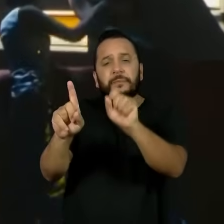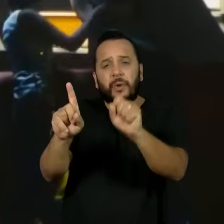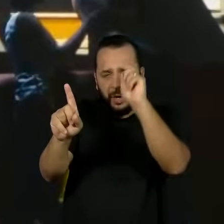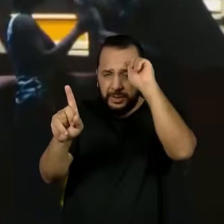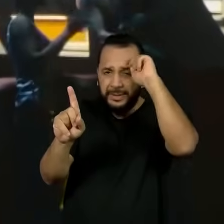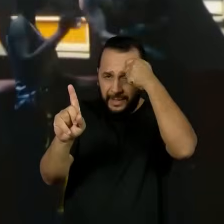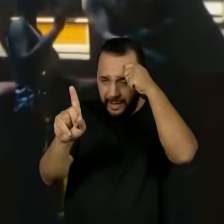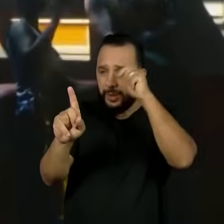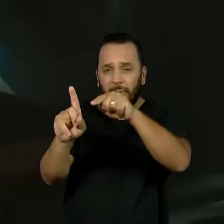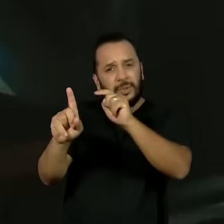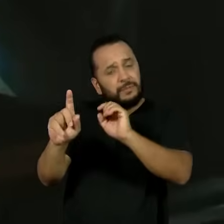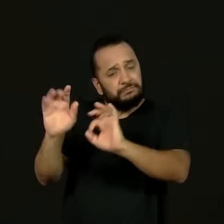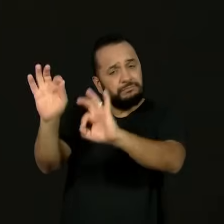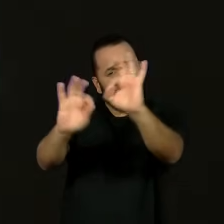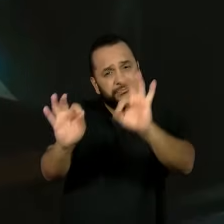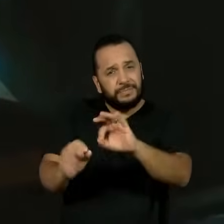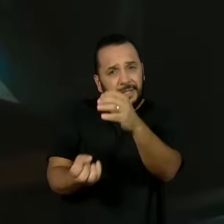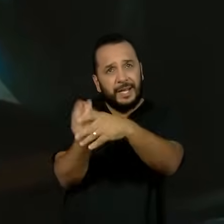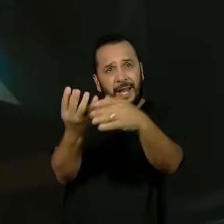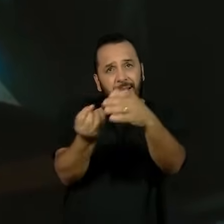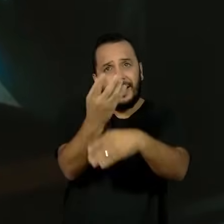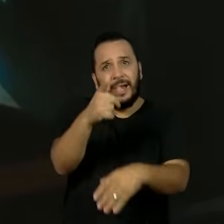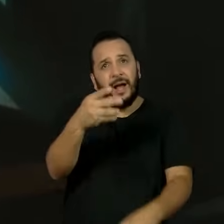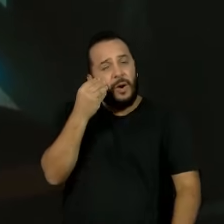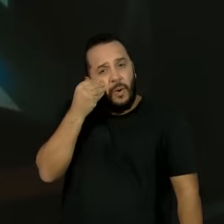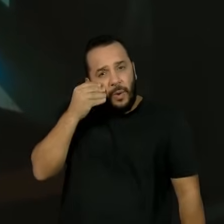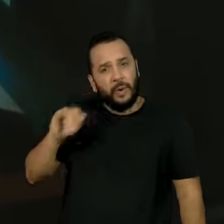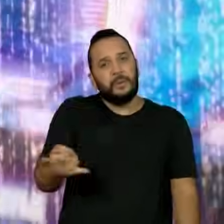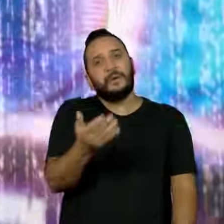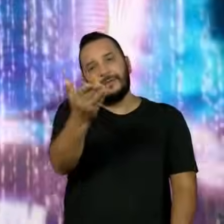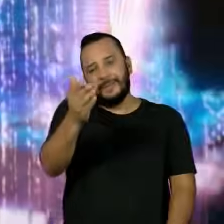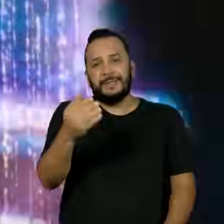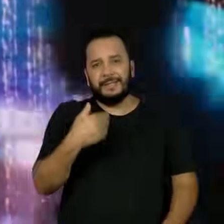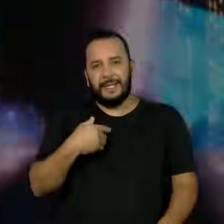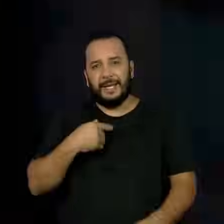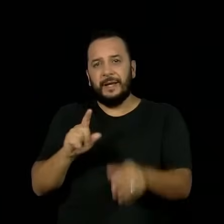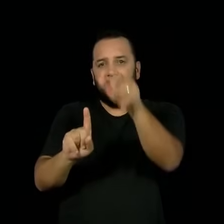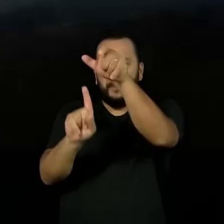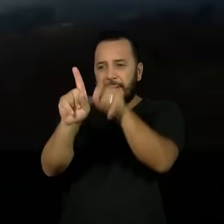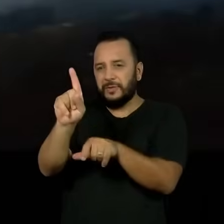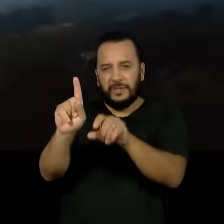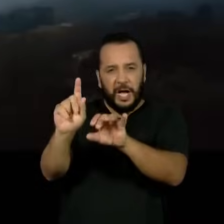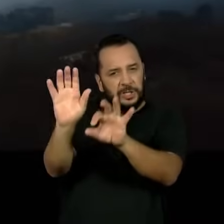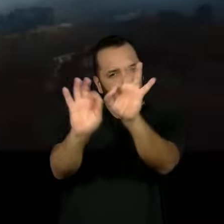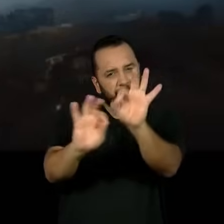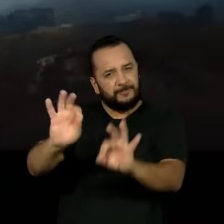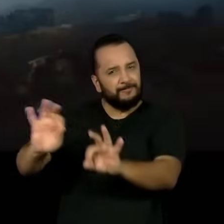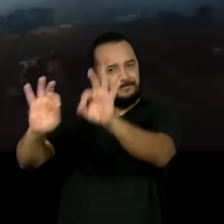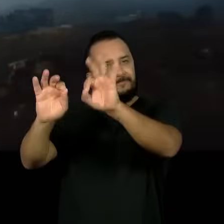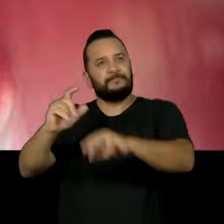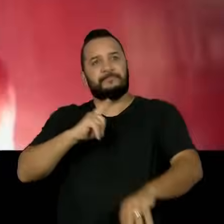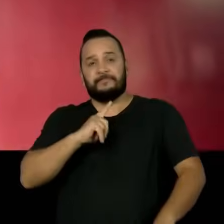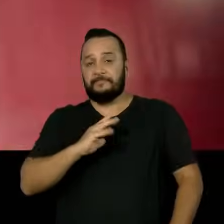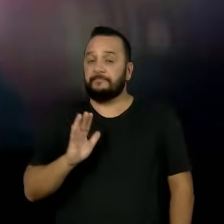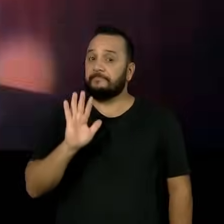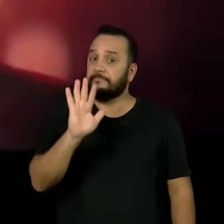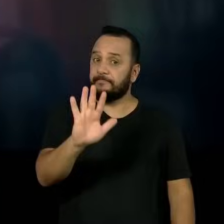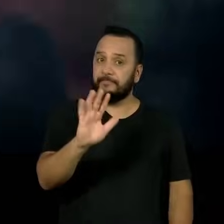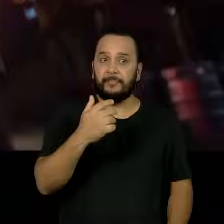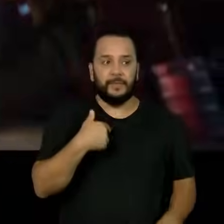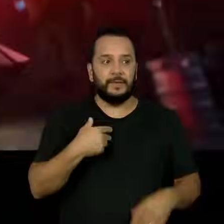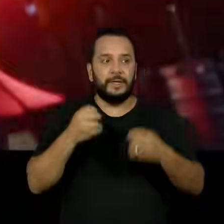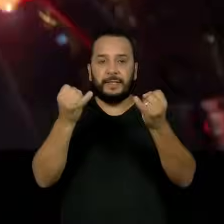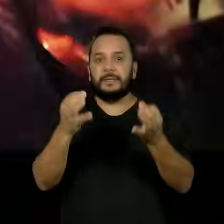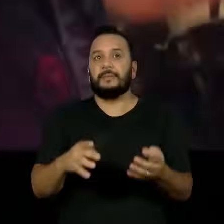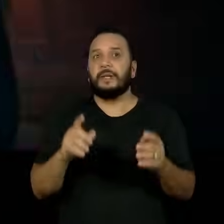eu acho que abre oportunidade de você poder customizar esse personagem. Mas mesmo assim, quando você fala de jogos